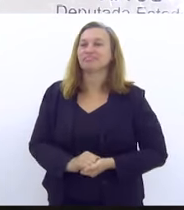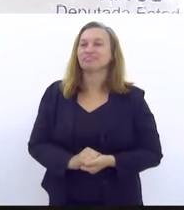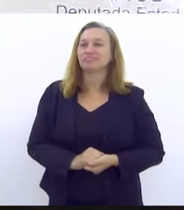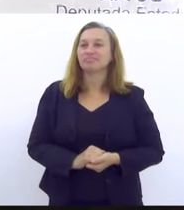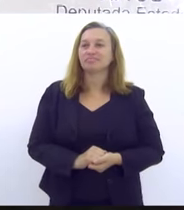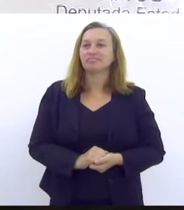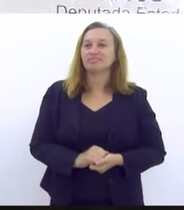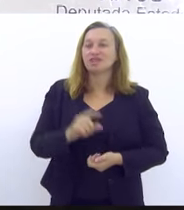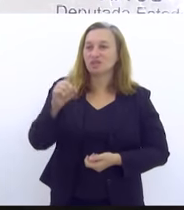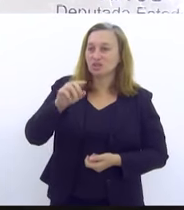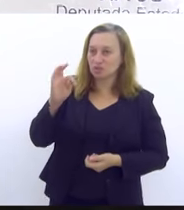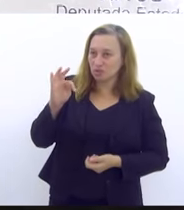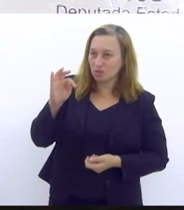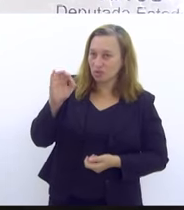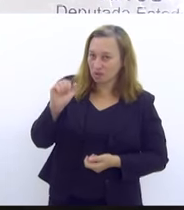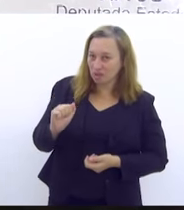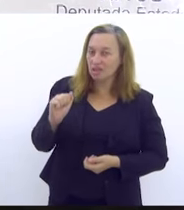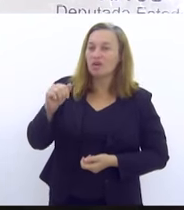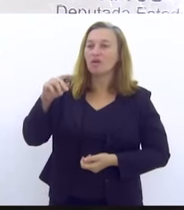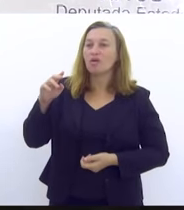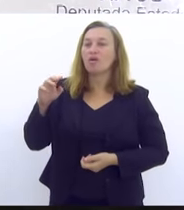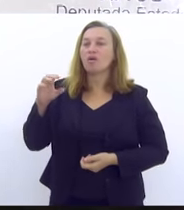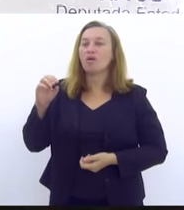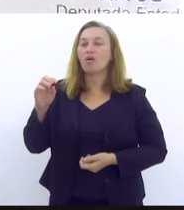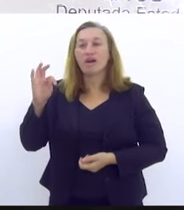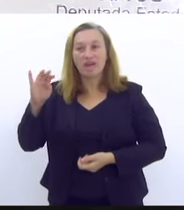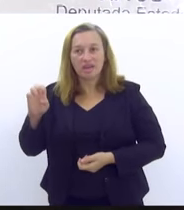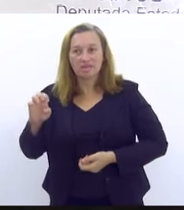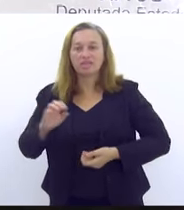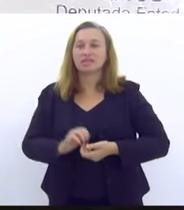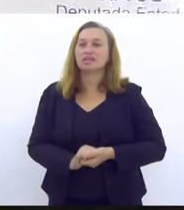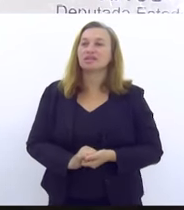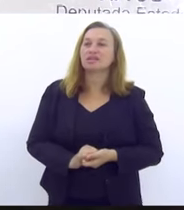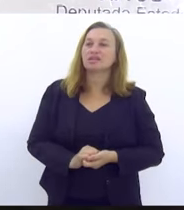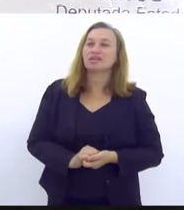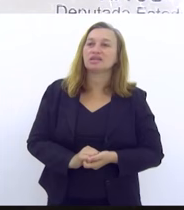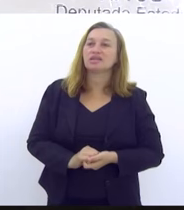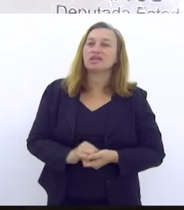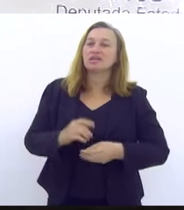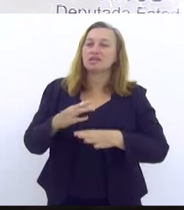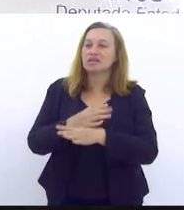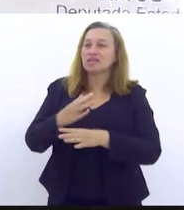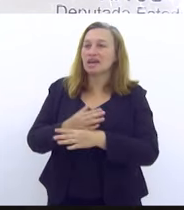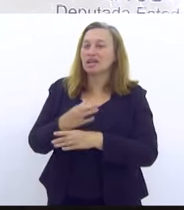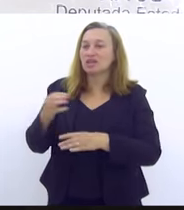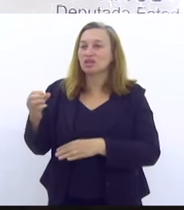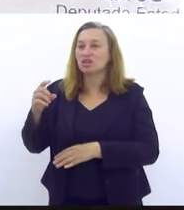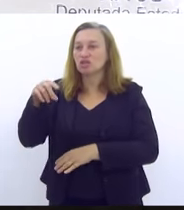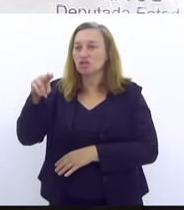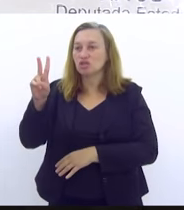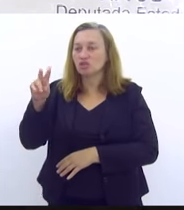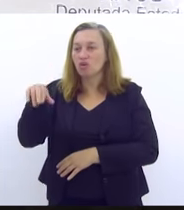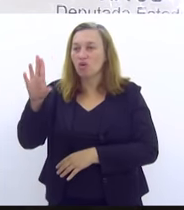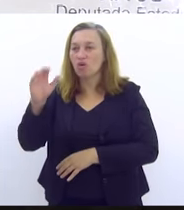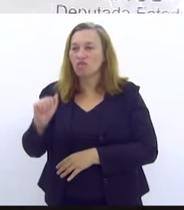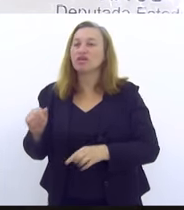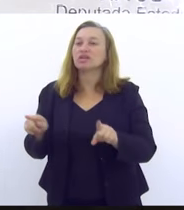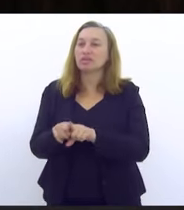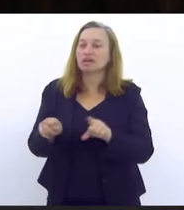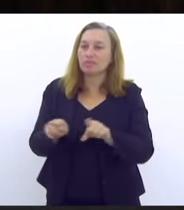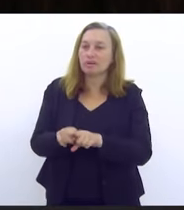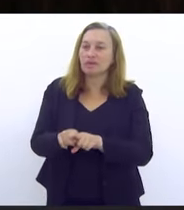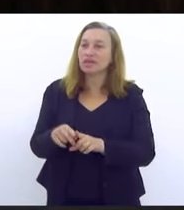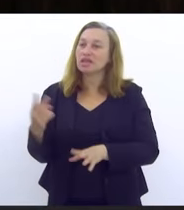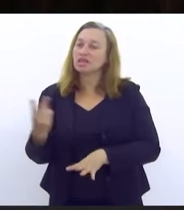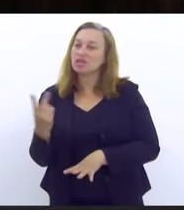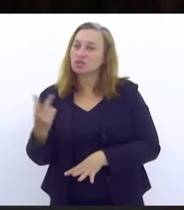O da Zona Oeste, o pastor Manuel Ribeiro, da Cidade Nova, e o Luiz Santos. Esses dois são da Assembleia